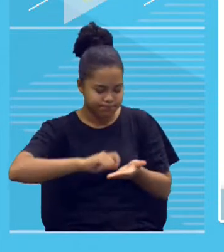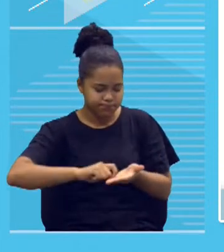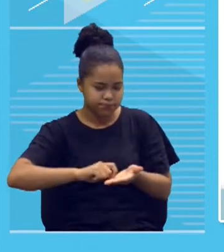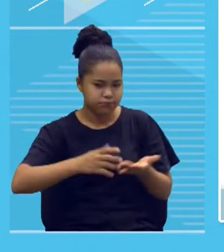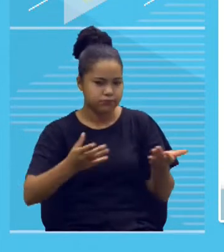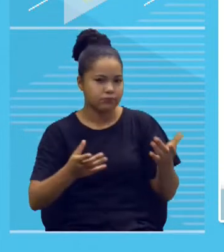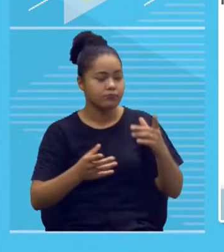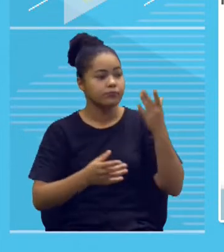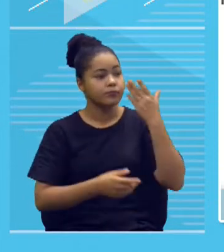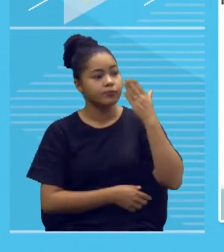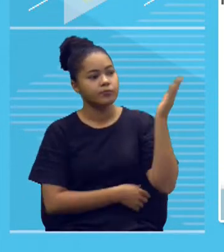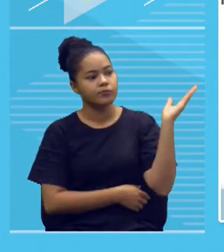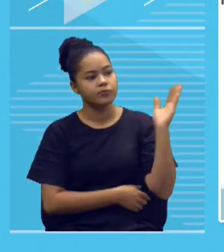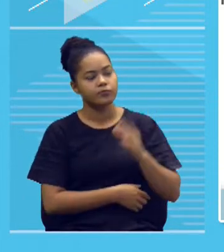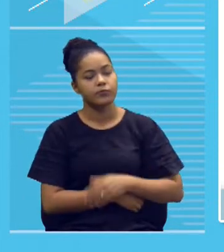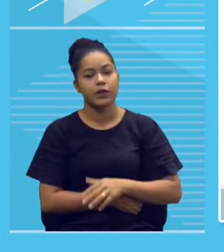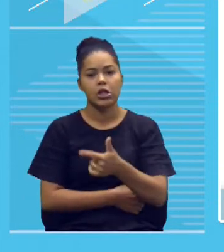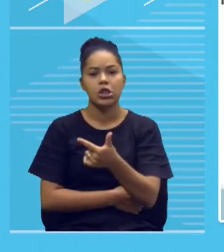e